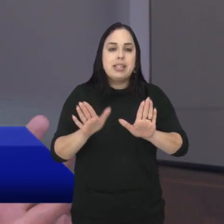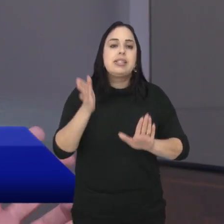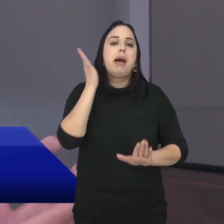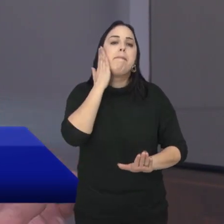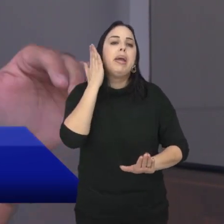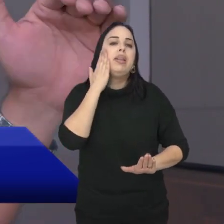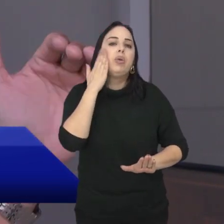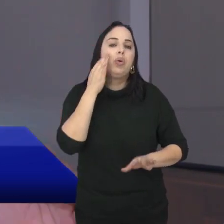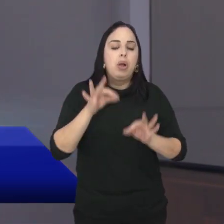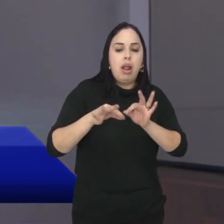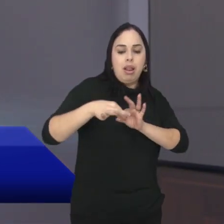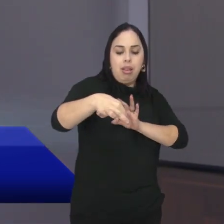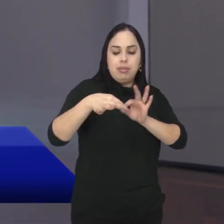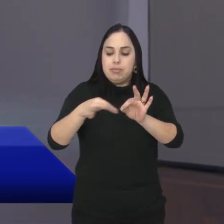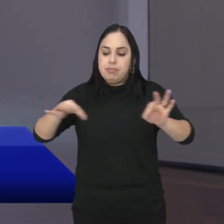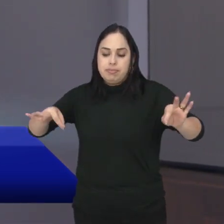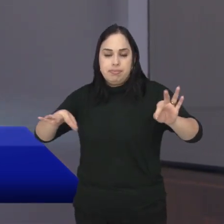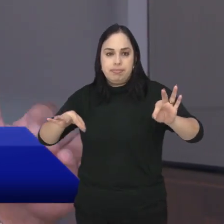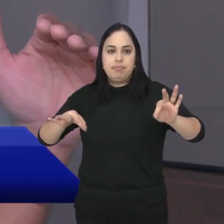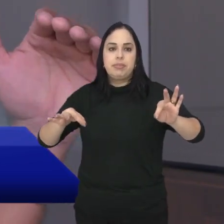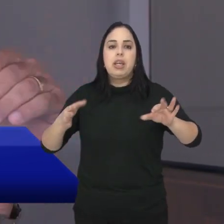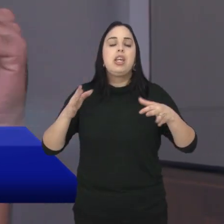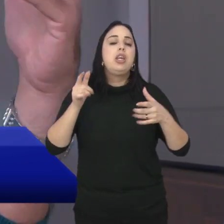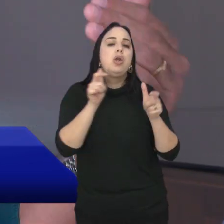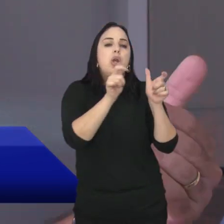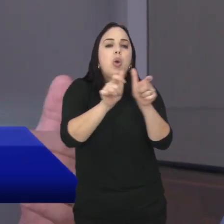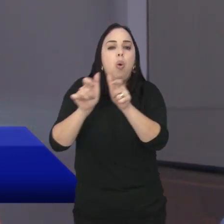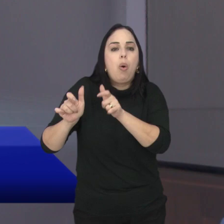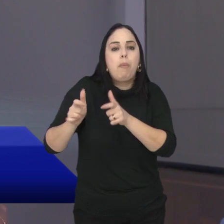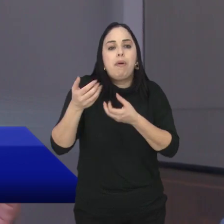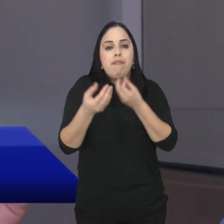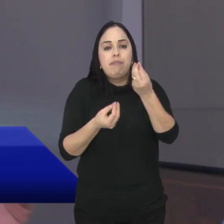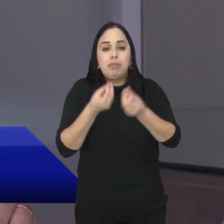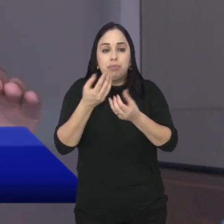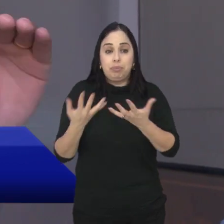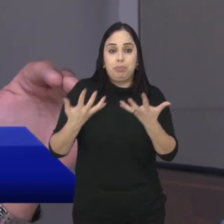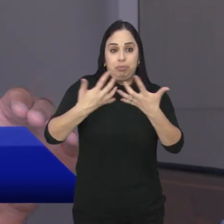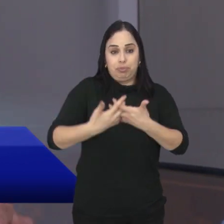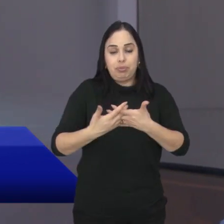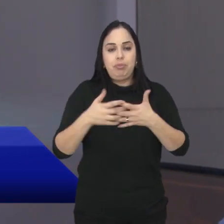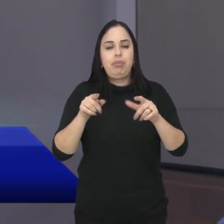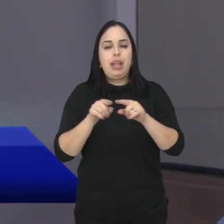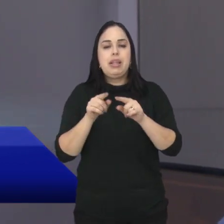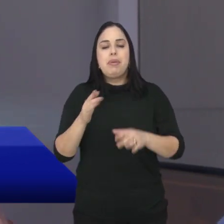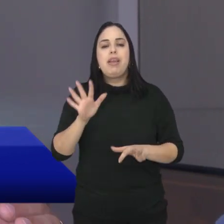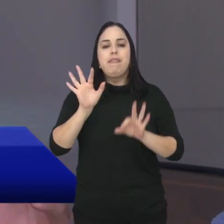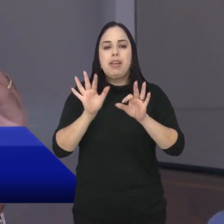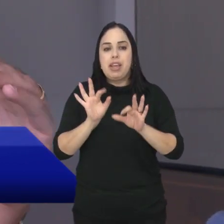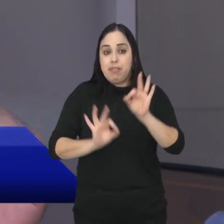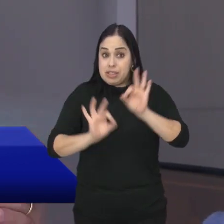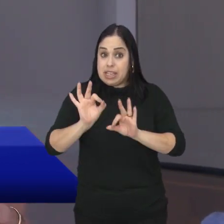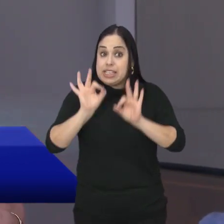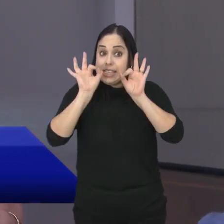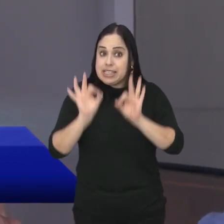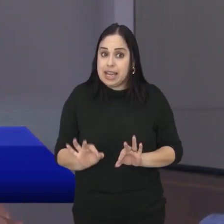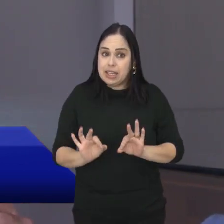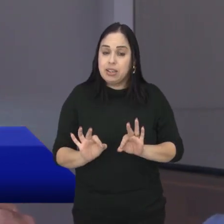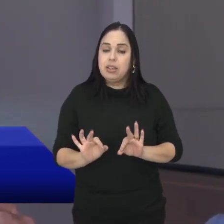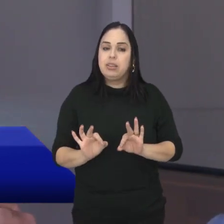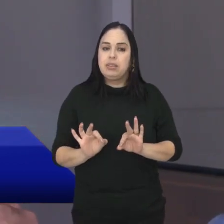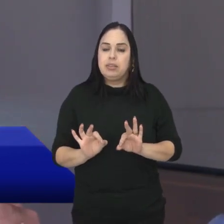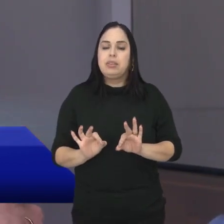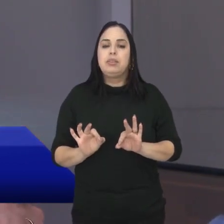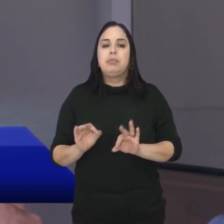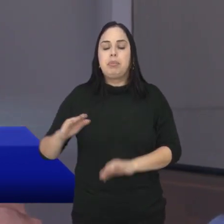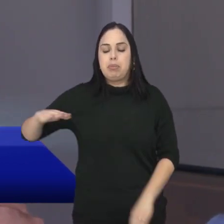volumétrico. Então, saber da topografia que a gente tem no local, os vãos que precisam ser vencidos e trabalhar sempre com o nível correto do viário,